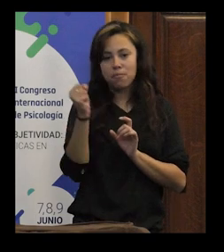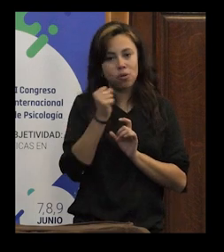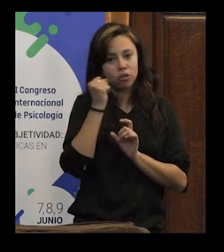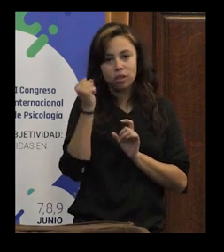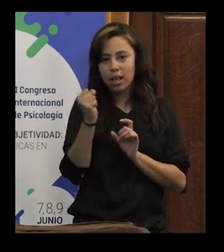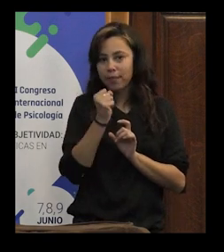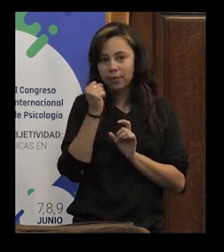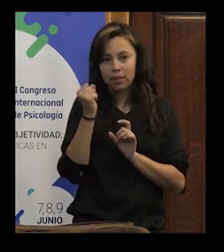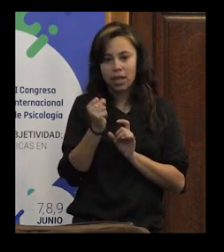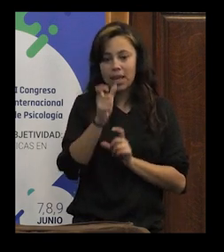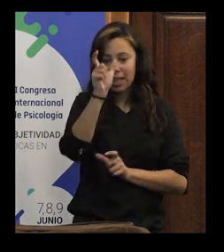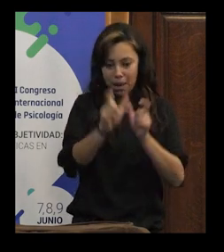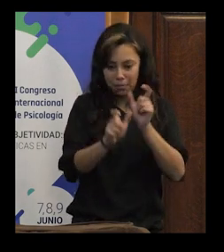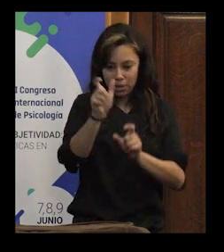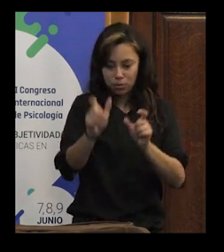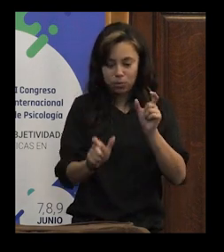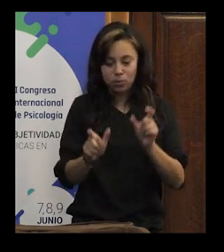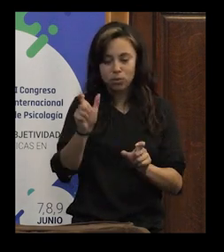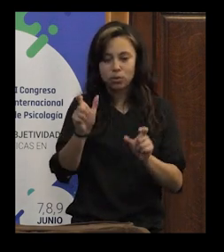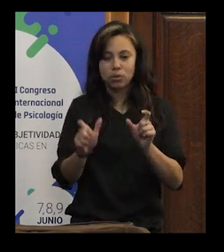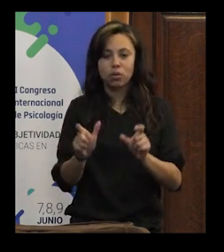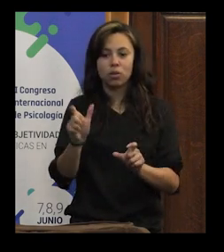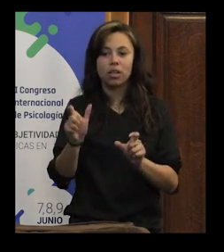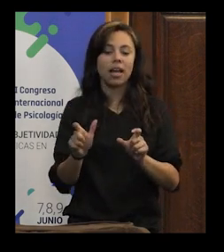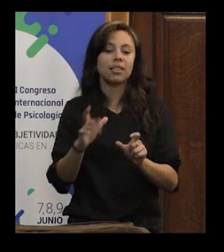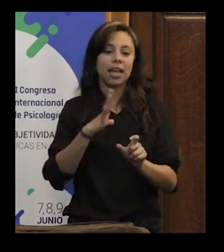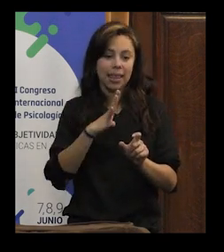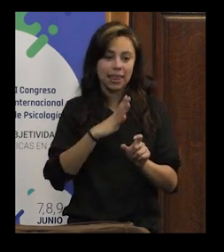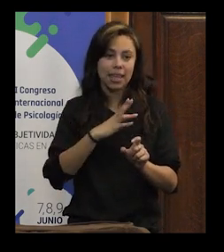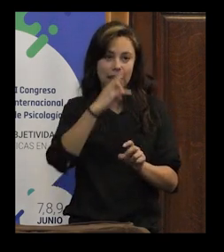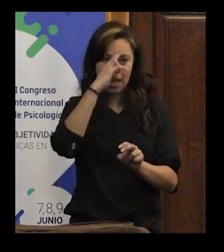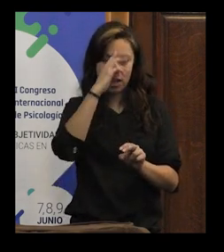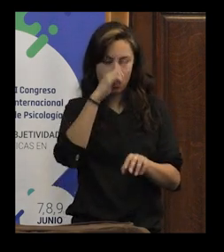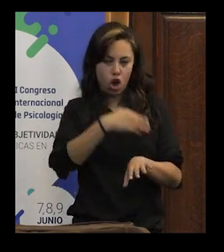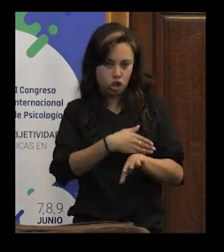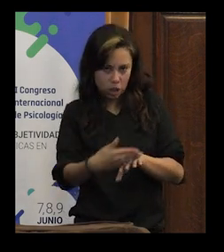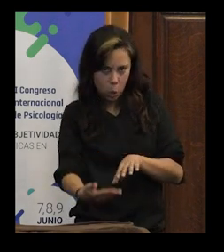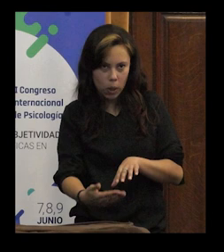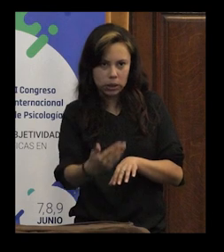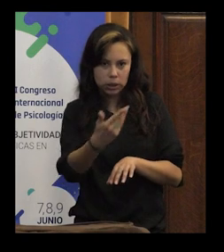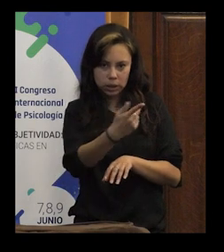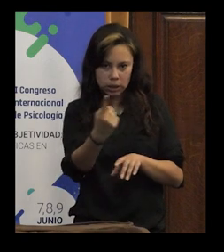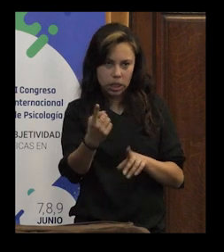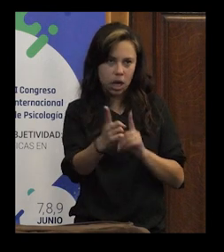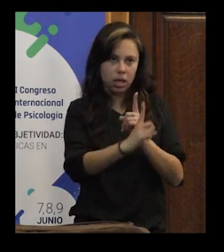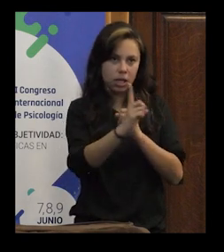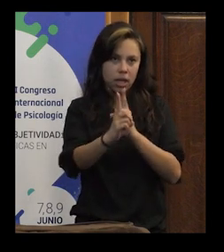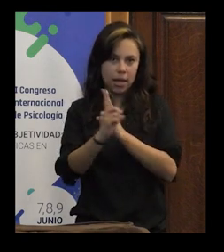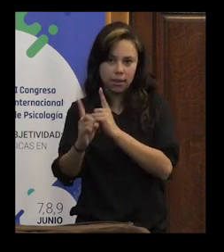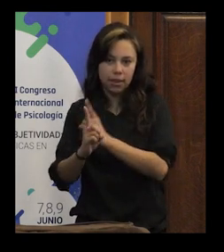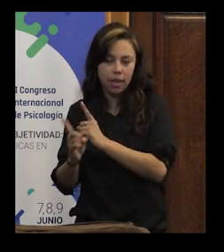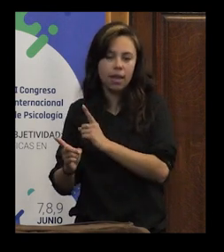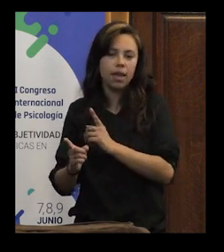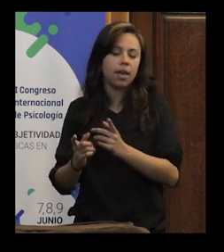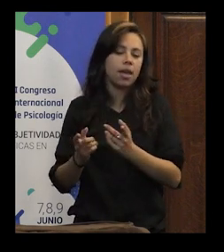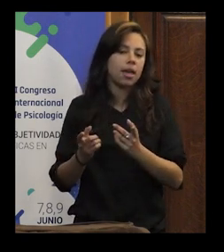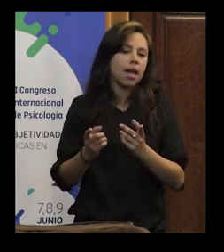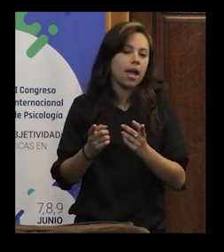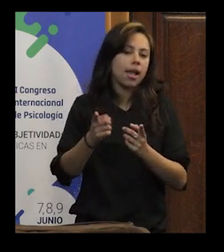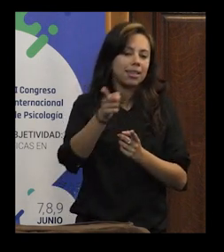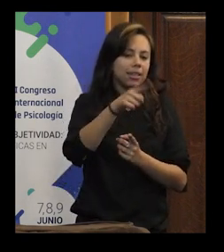número possível de pessoas conozca aspectos e detalhes relacionados com estas